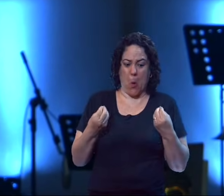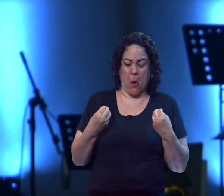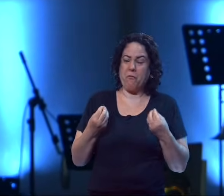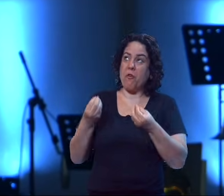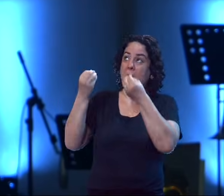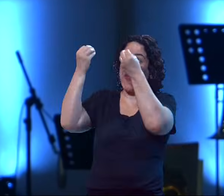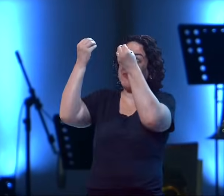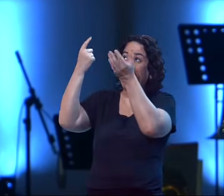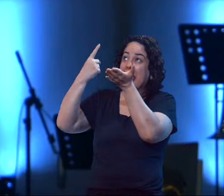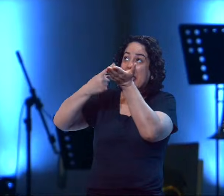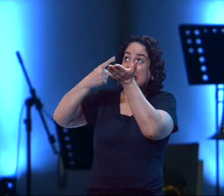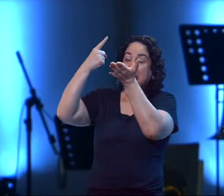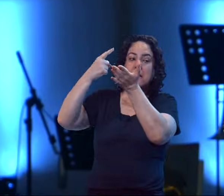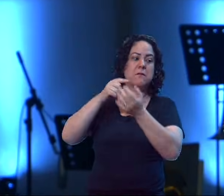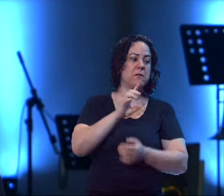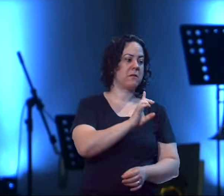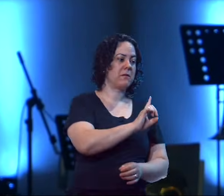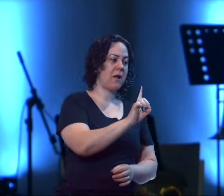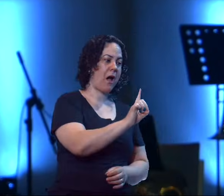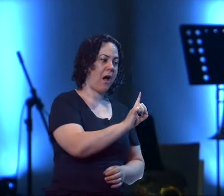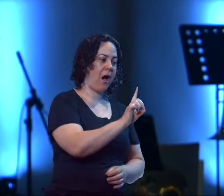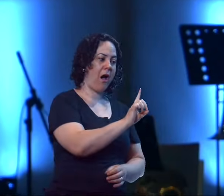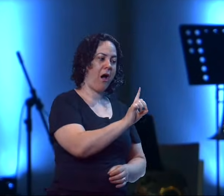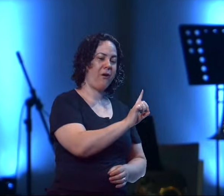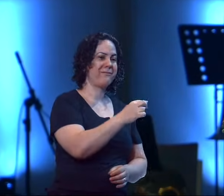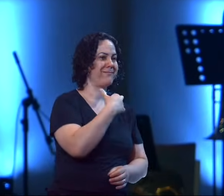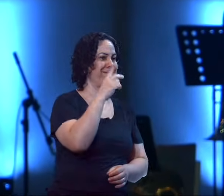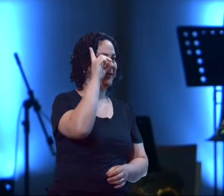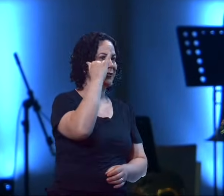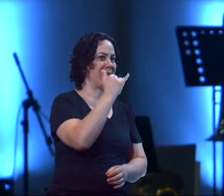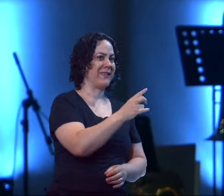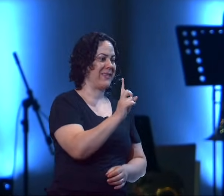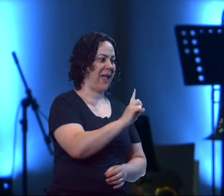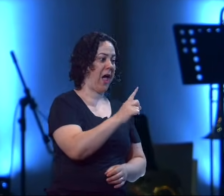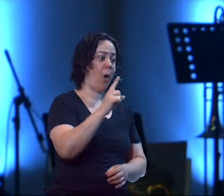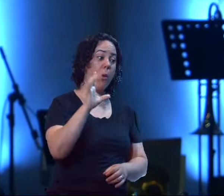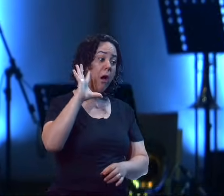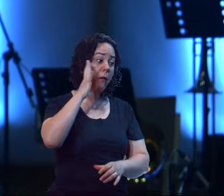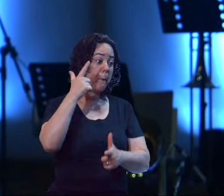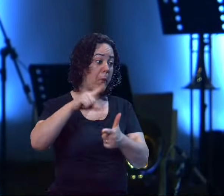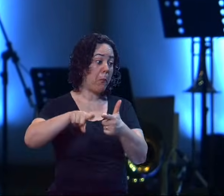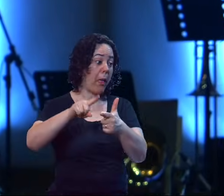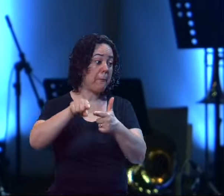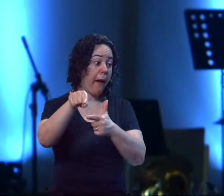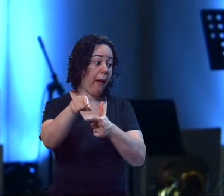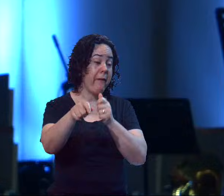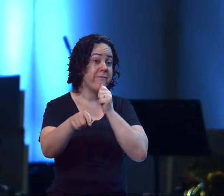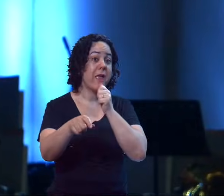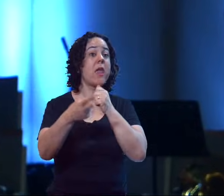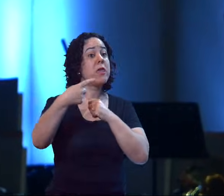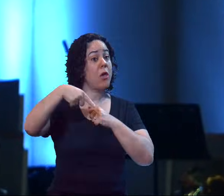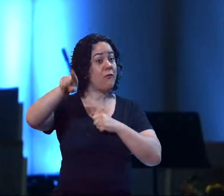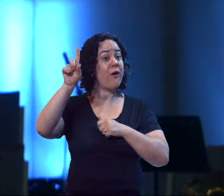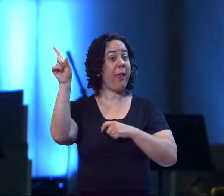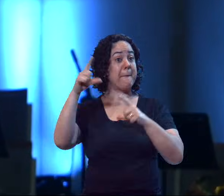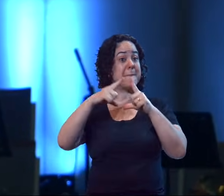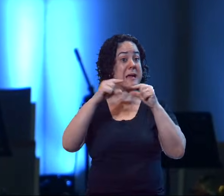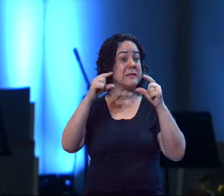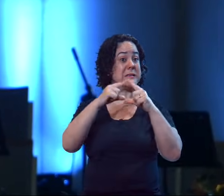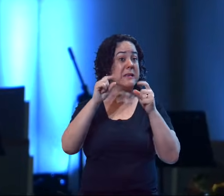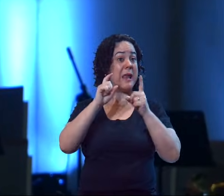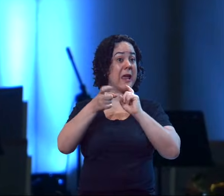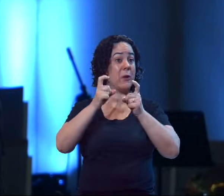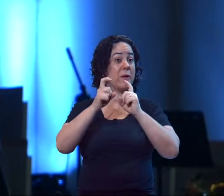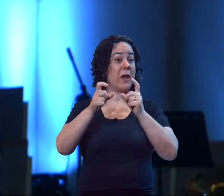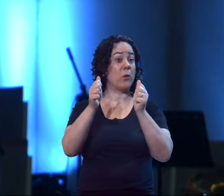falou: negativo, não resolveu o problema. E ele falou: gente, eu fui descalço na reunião lá